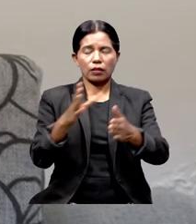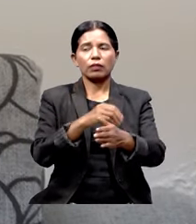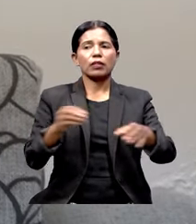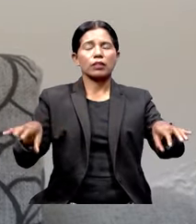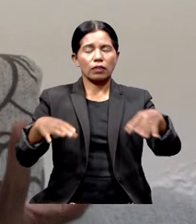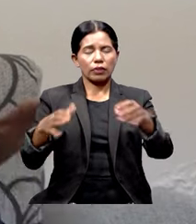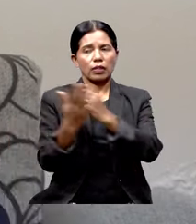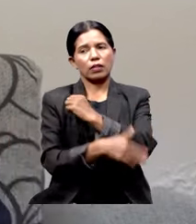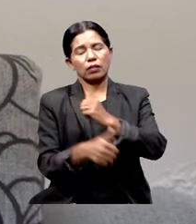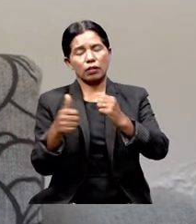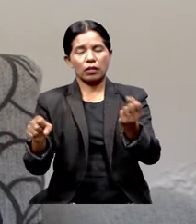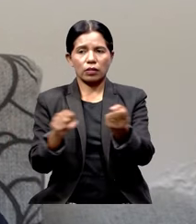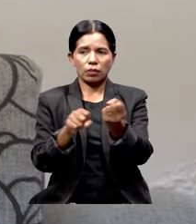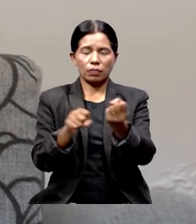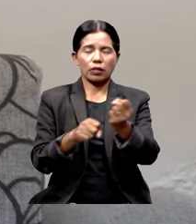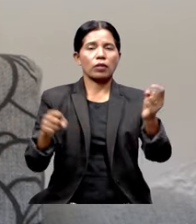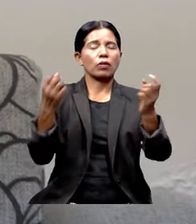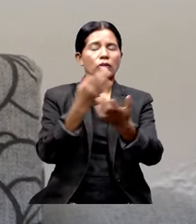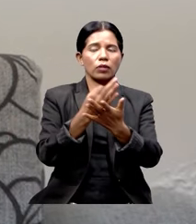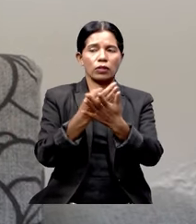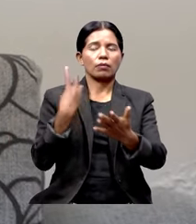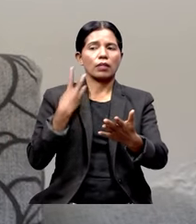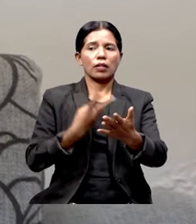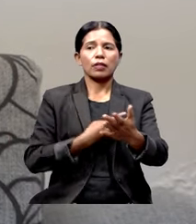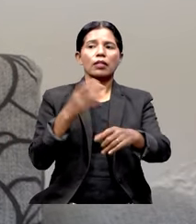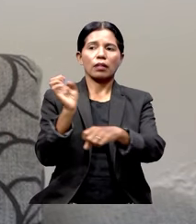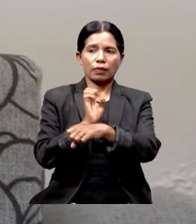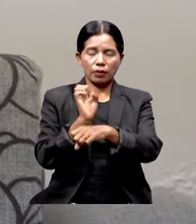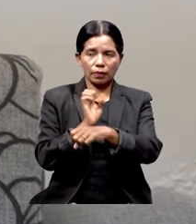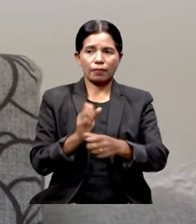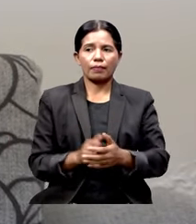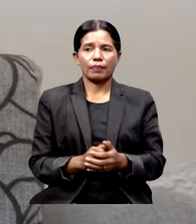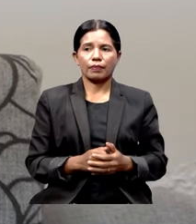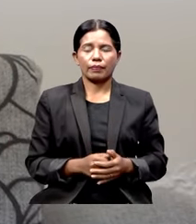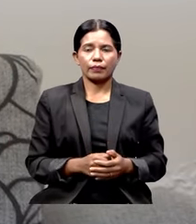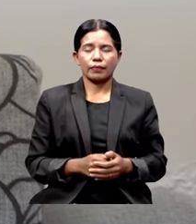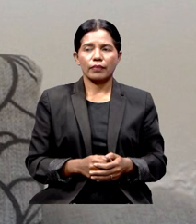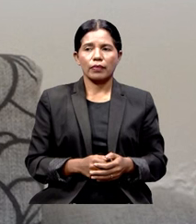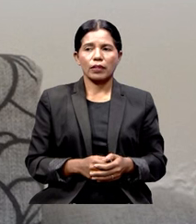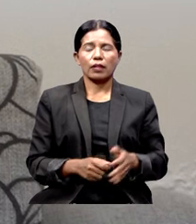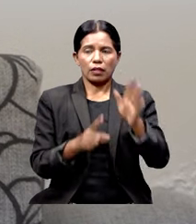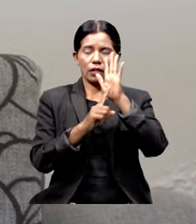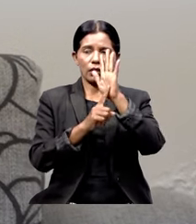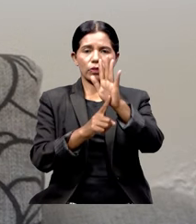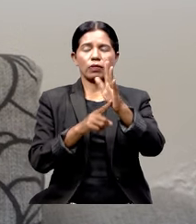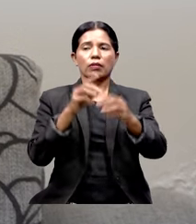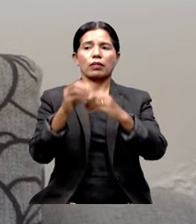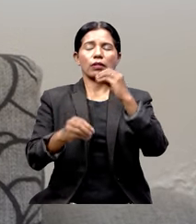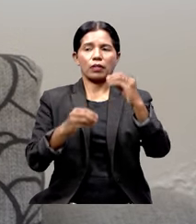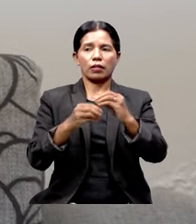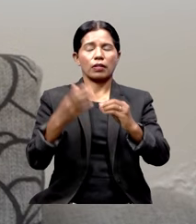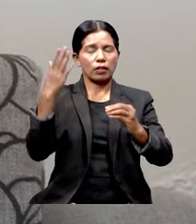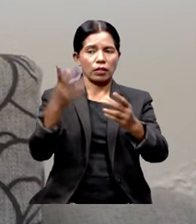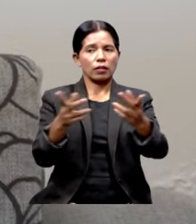e relior contribui osan mai tenia crescimento economia antao a ne haturu kata e